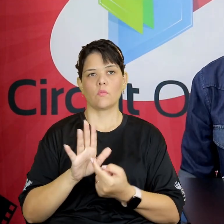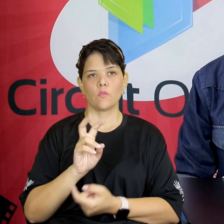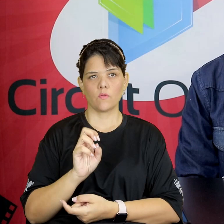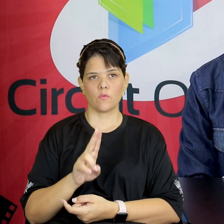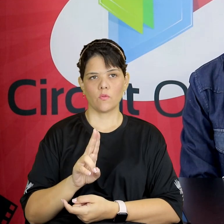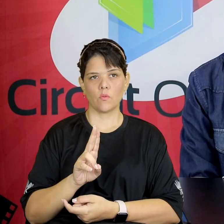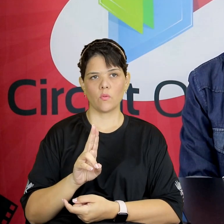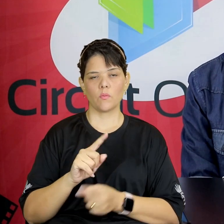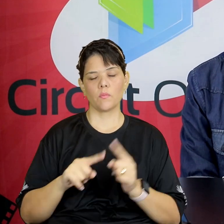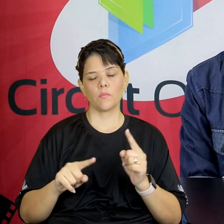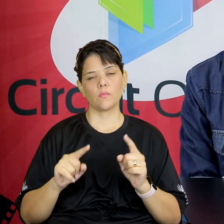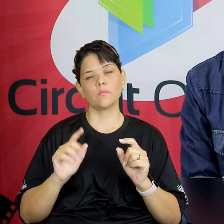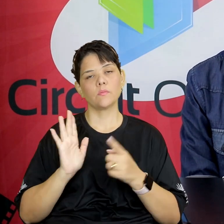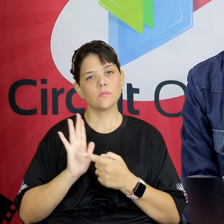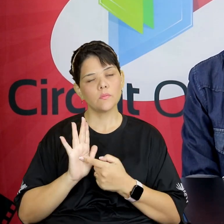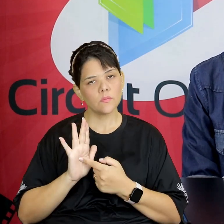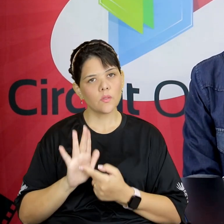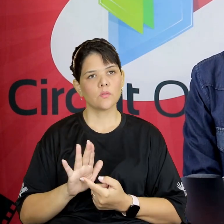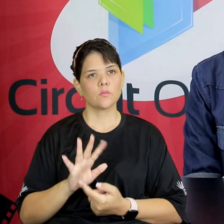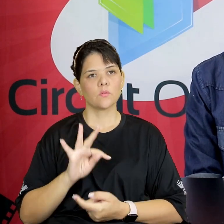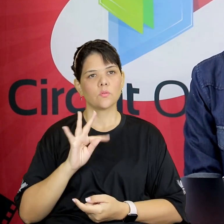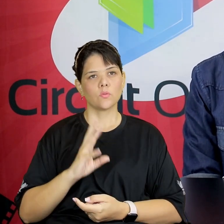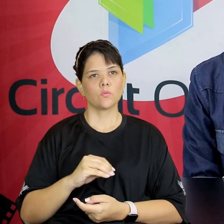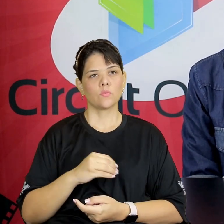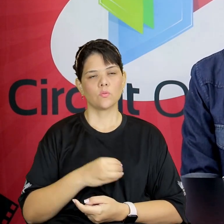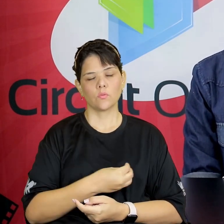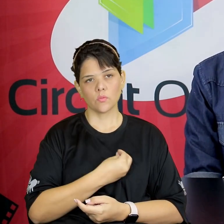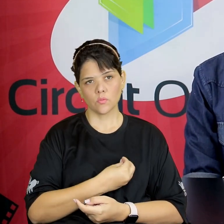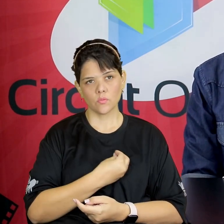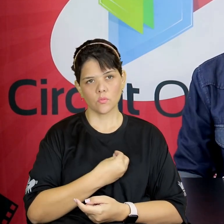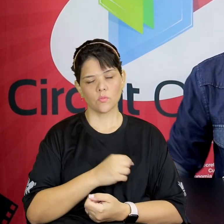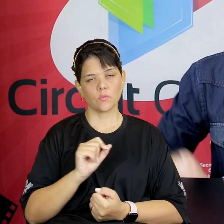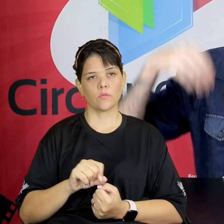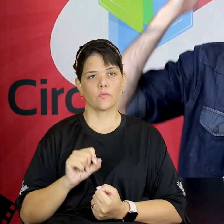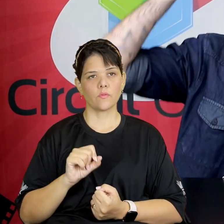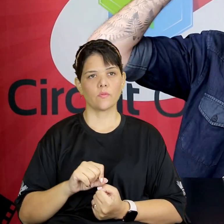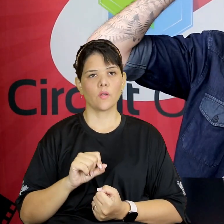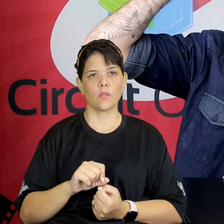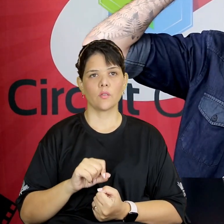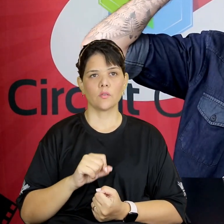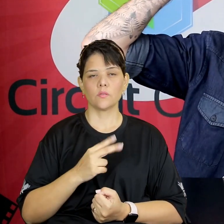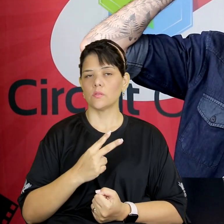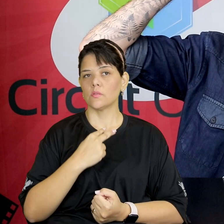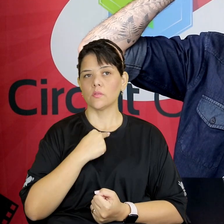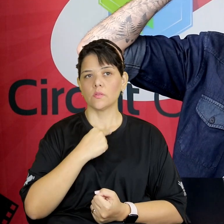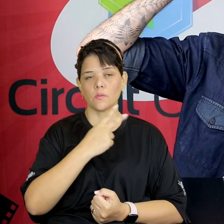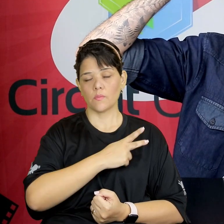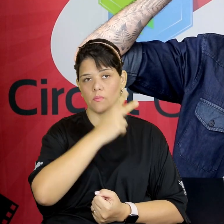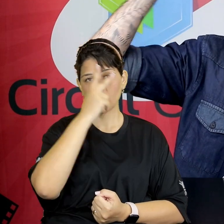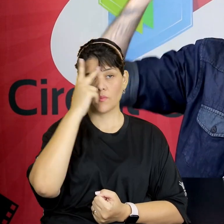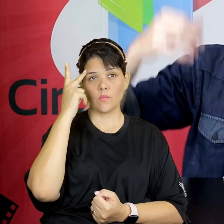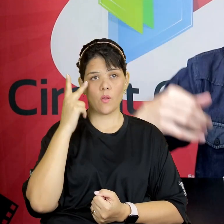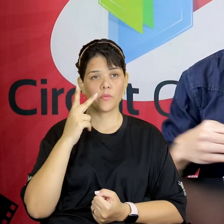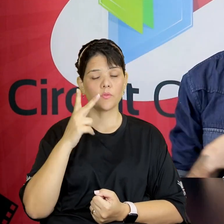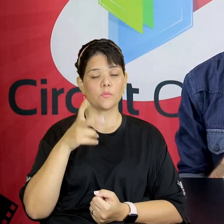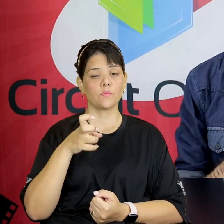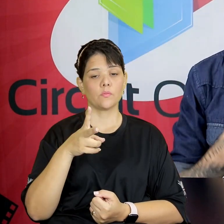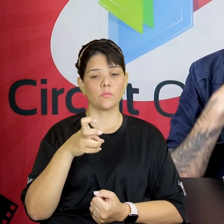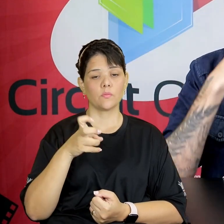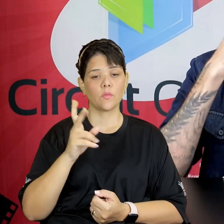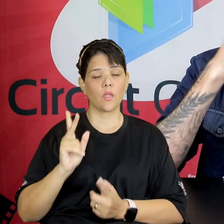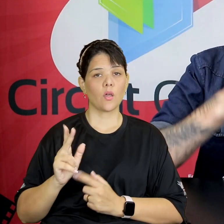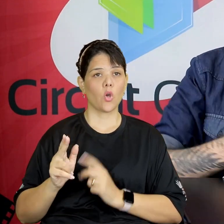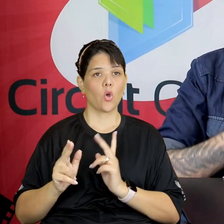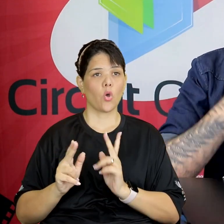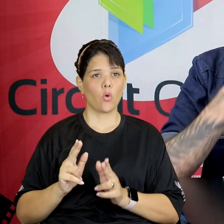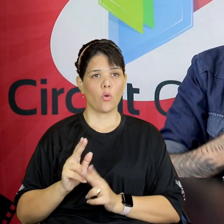traz tudo aquilo que a gente faz aqui, que é o quê? A pessoa não pode perceber a edição. Como assim? Conforme a